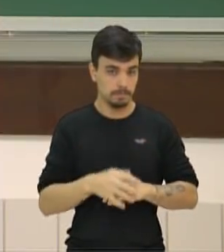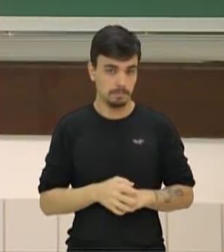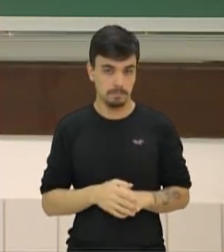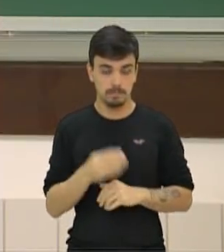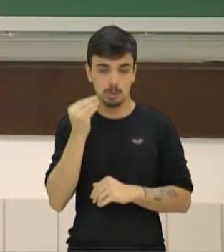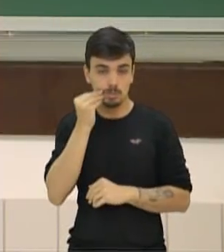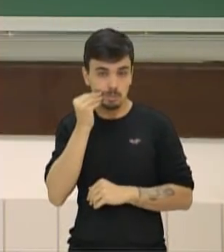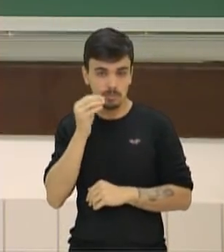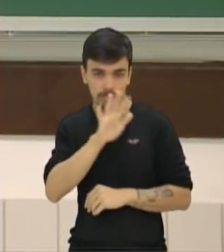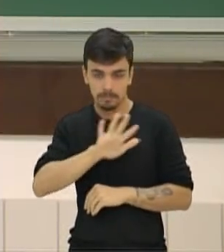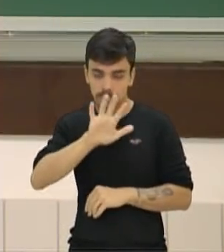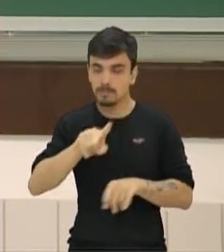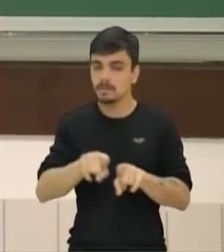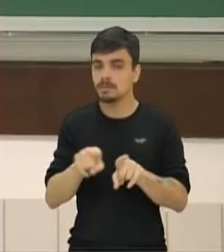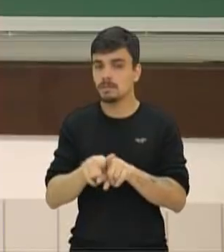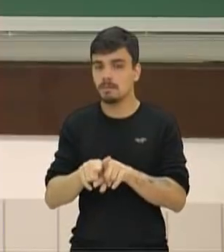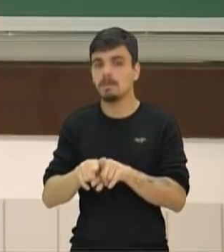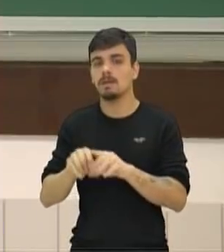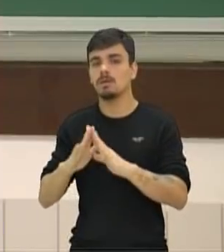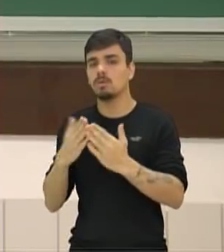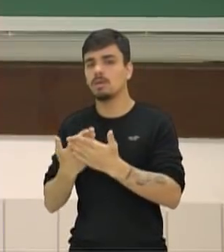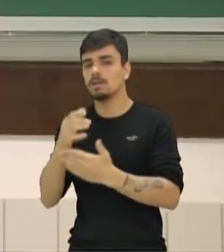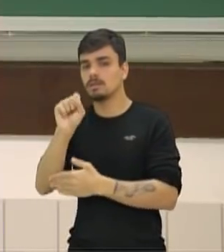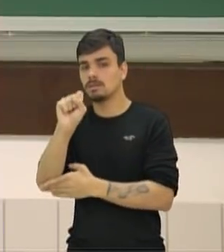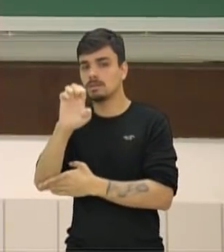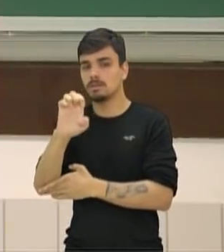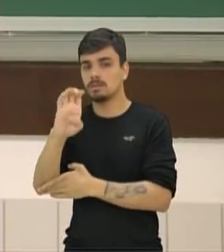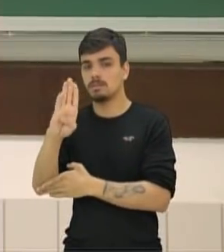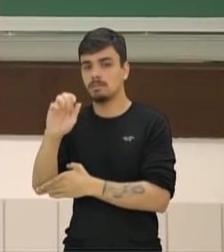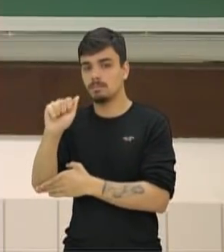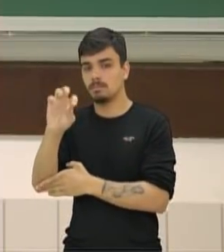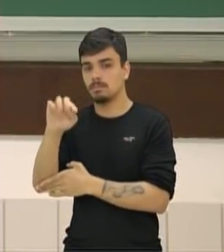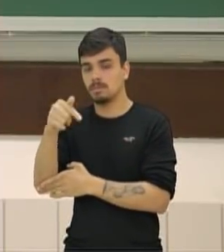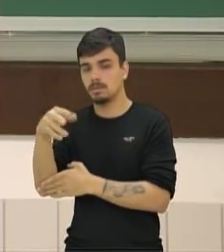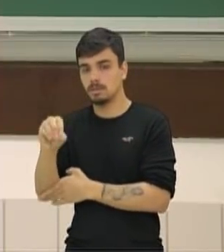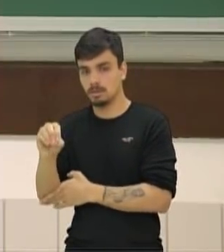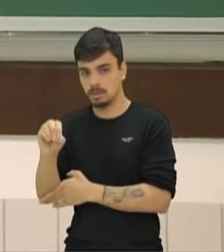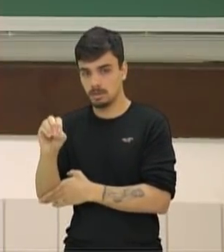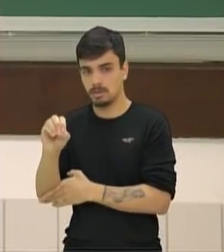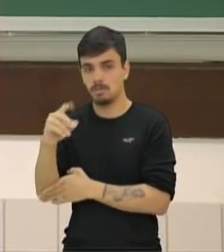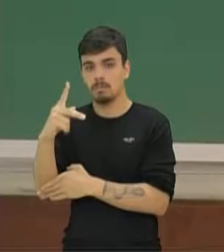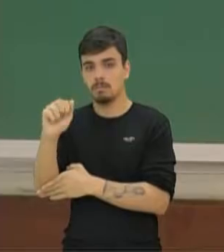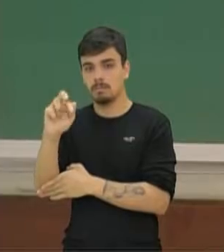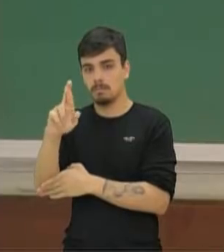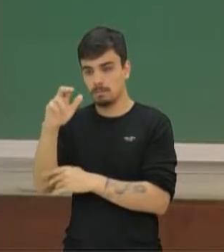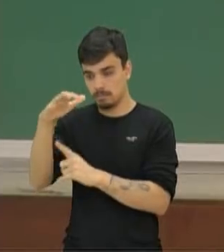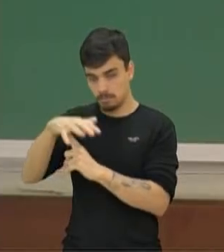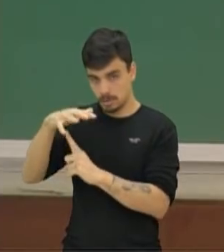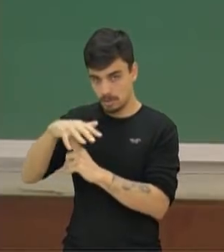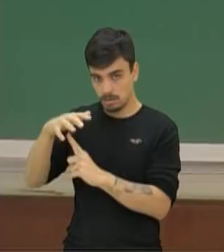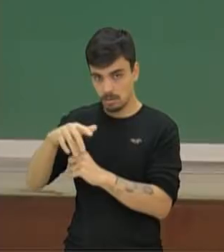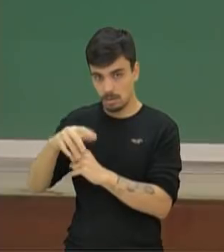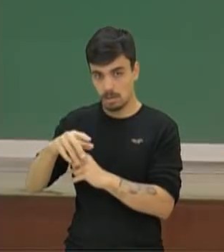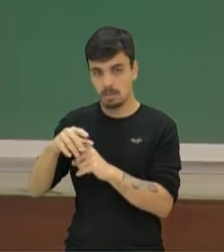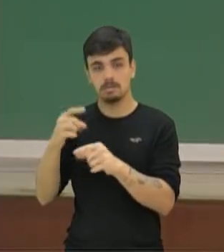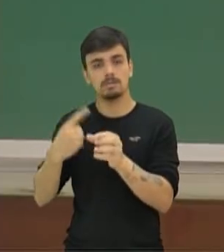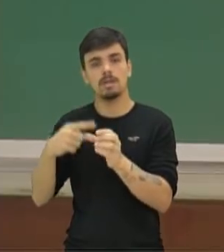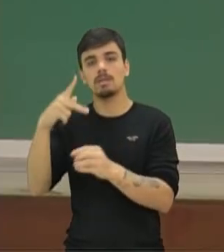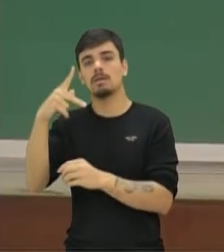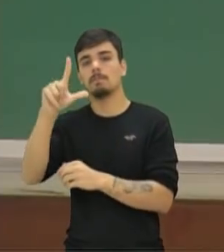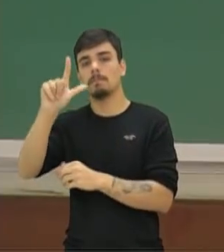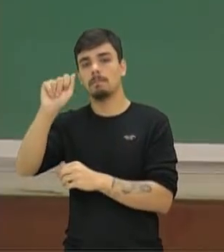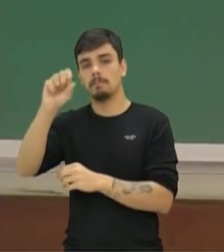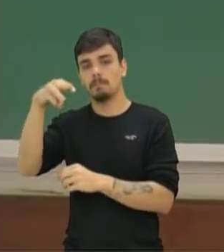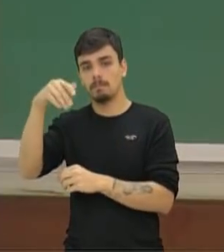beijo, e o Colégio Sebastião, né, Paraná, de Palmas, né, colégios aí que a prof. Carla pediu para a